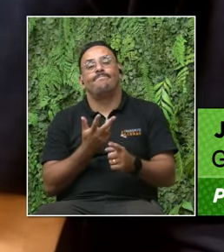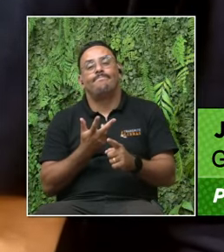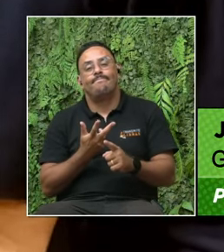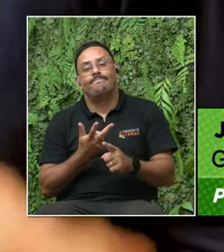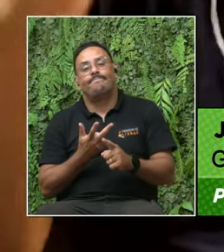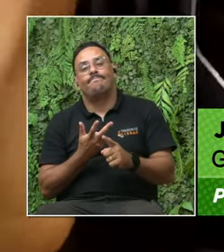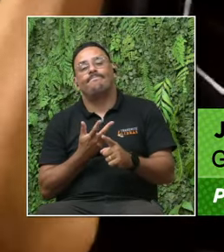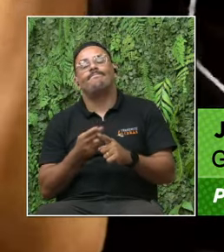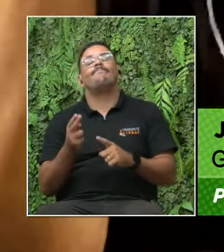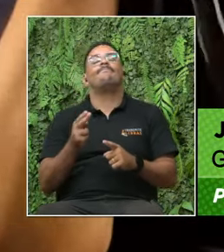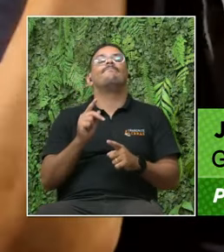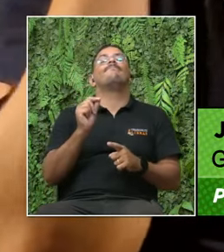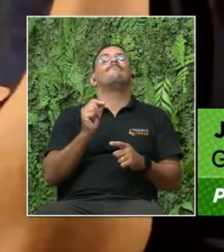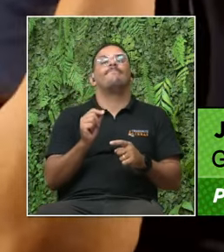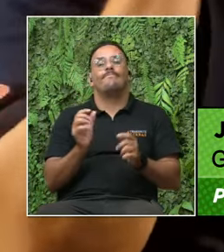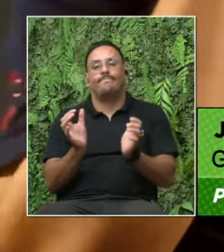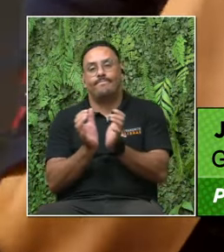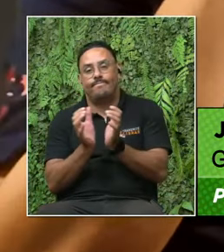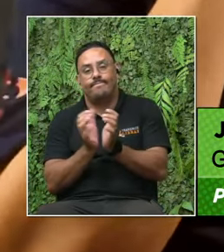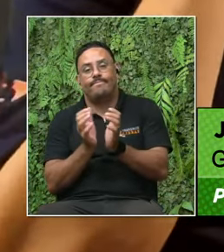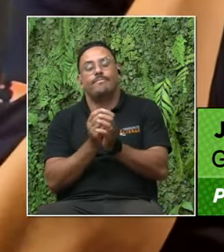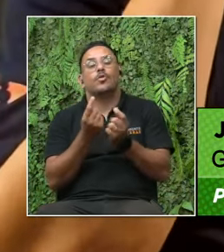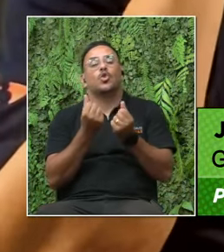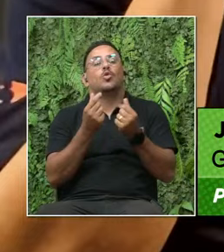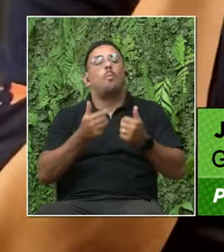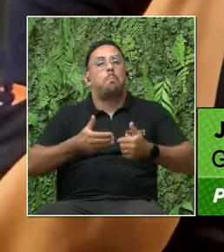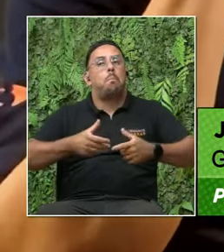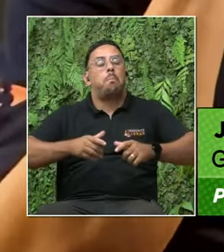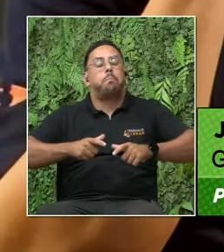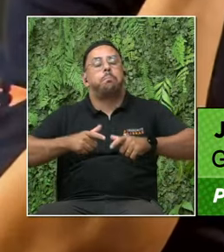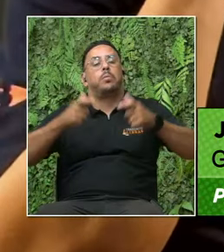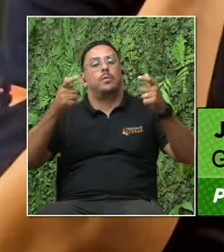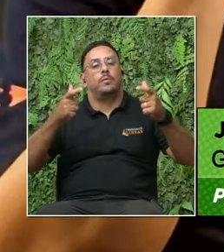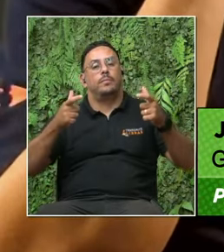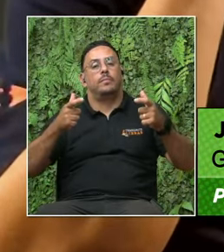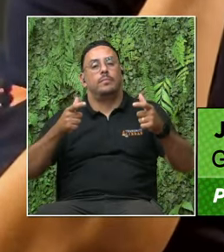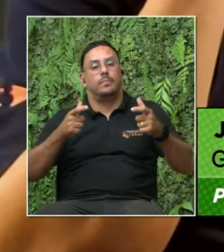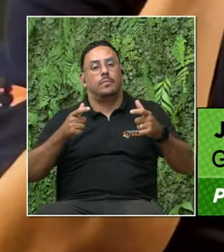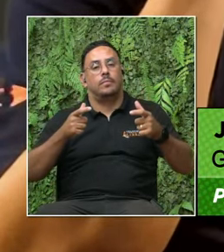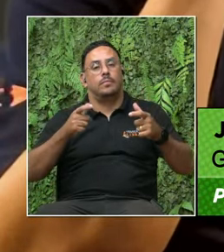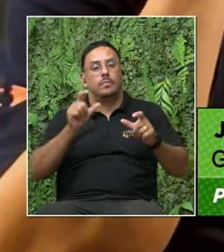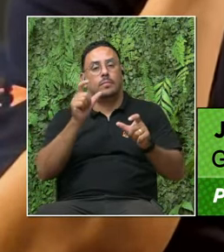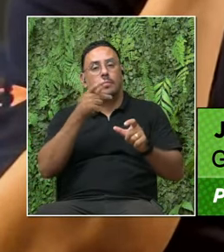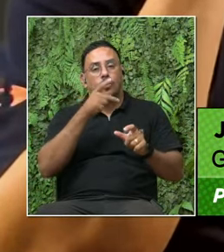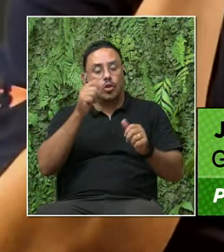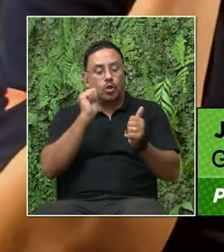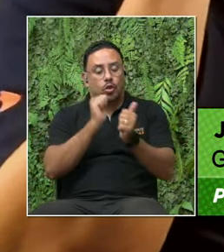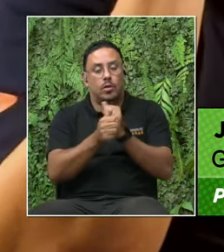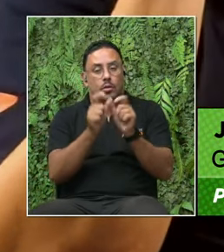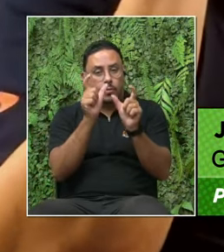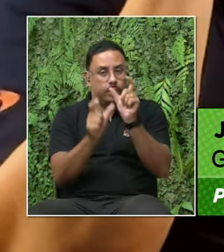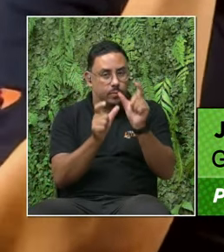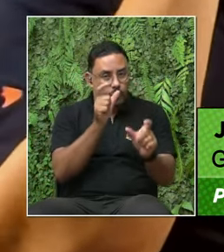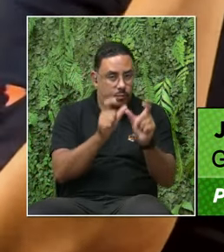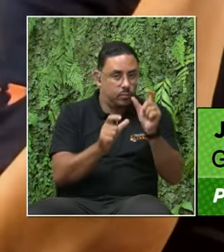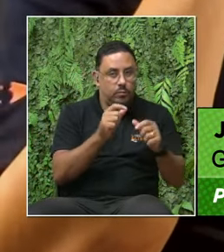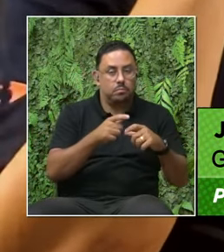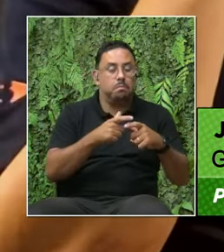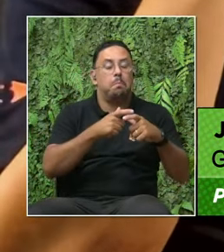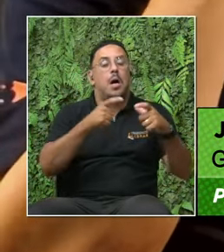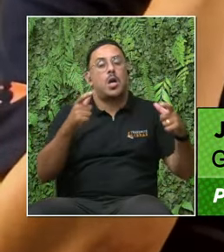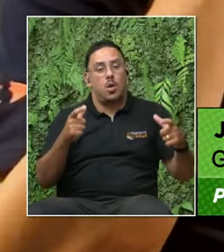time de um investimento maior de um elenco e muito mais robusto principalmente do meio pra frente